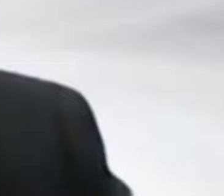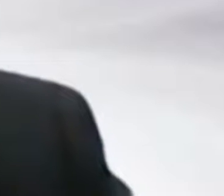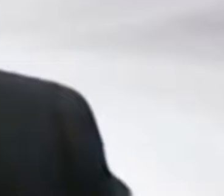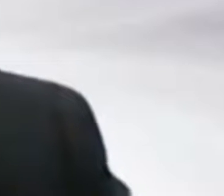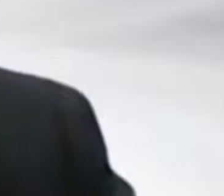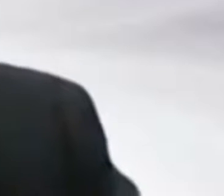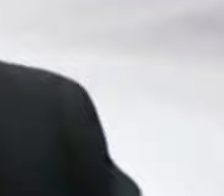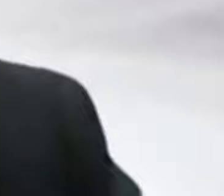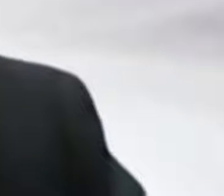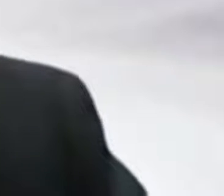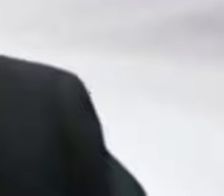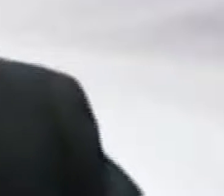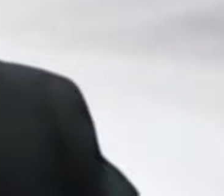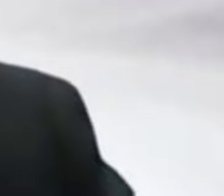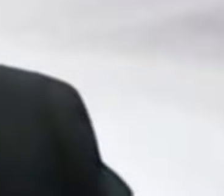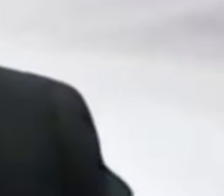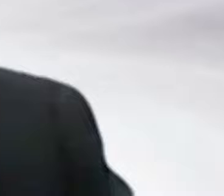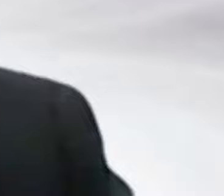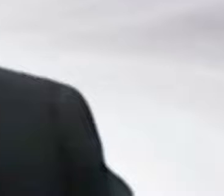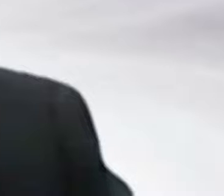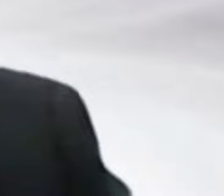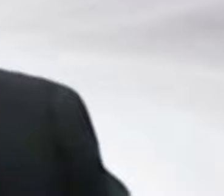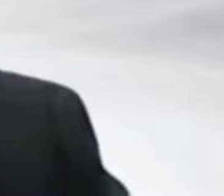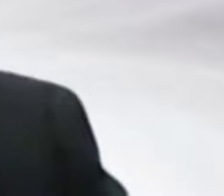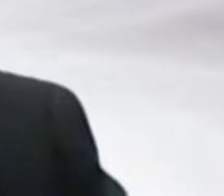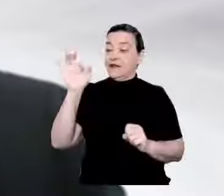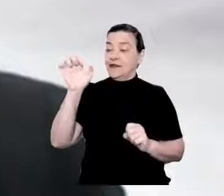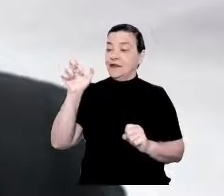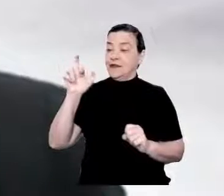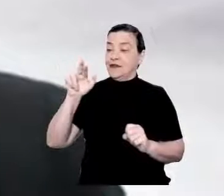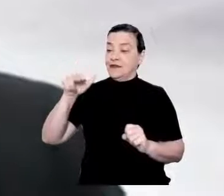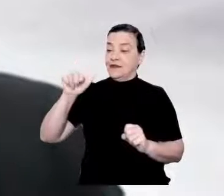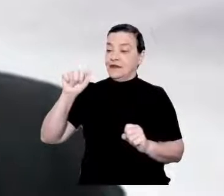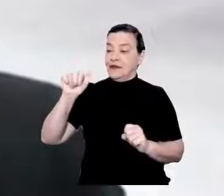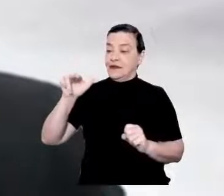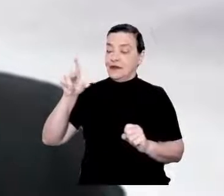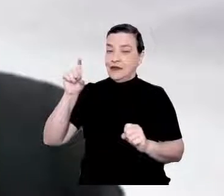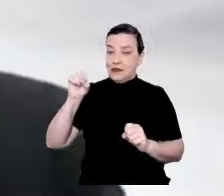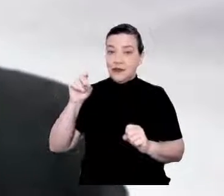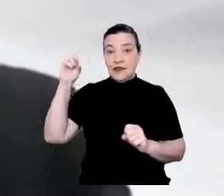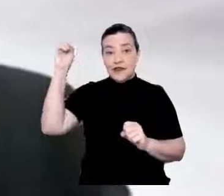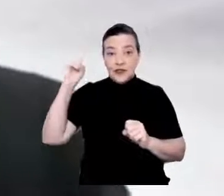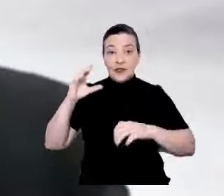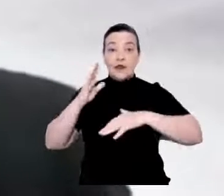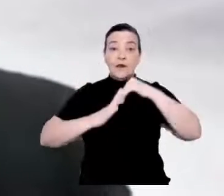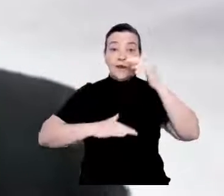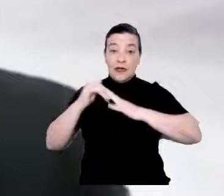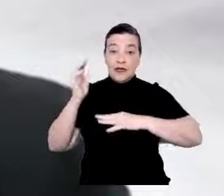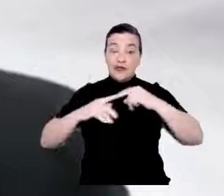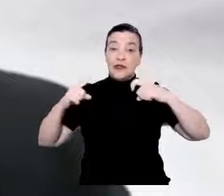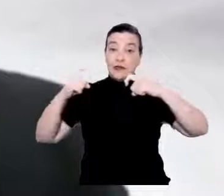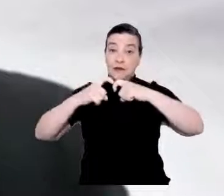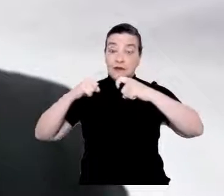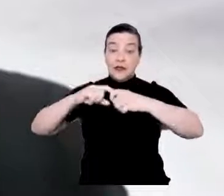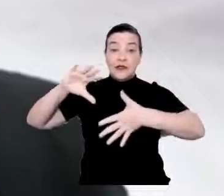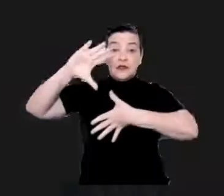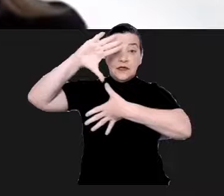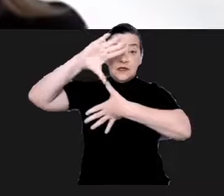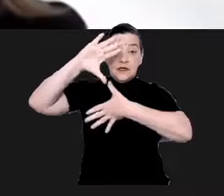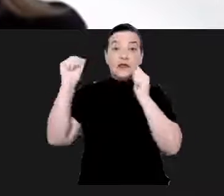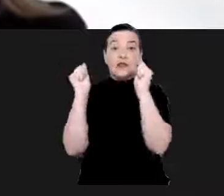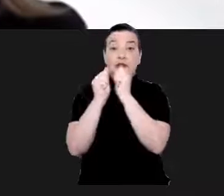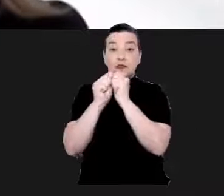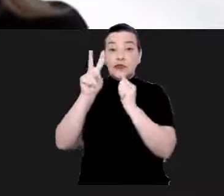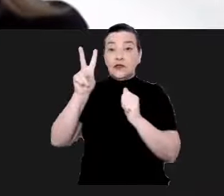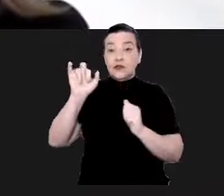Olá, bom dia. Meu nome é Fernando Colombari, diretor de Prática Médica do Américas, e juntamente aqui com a Virgínia Paraíso,